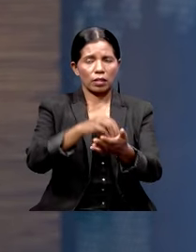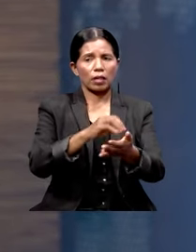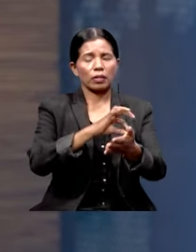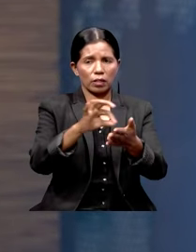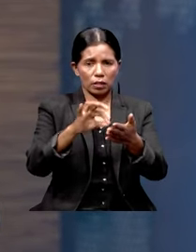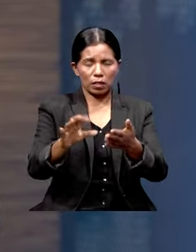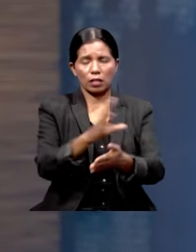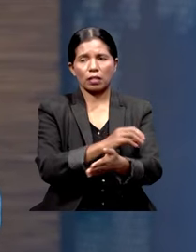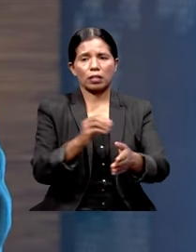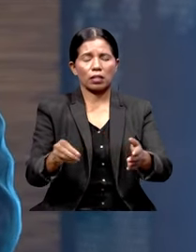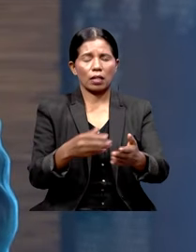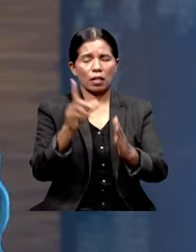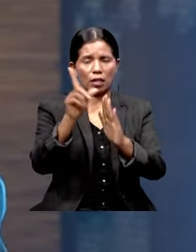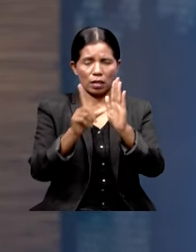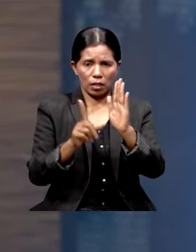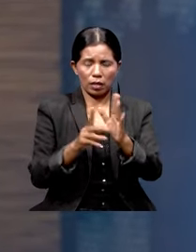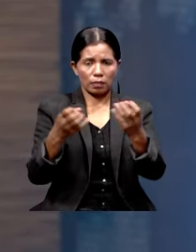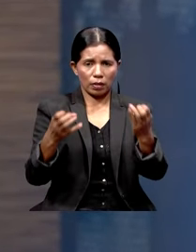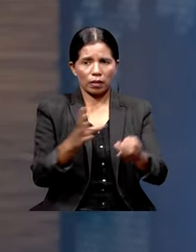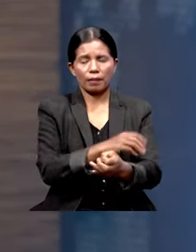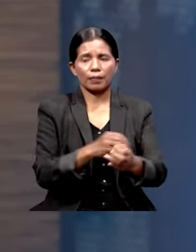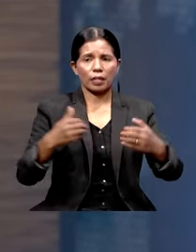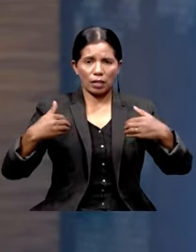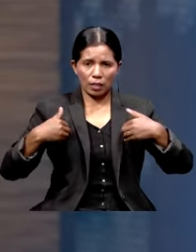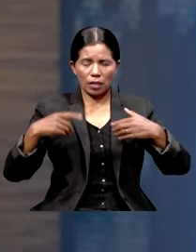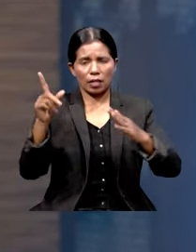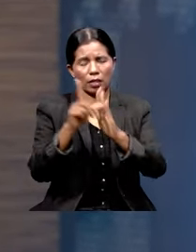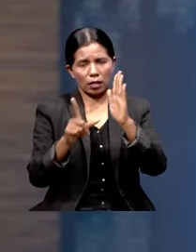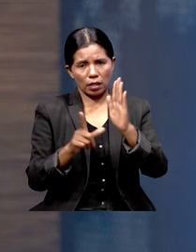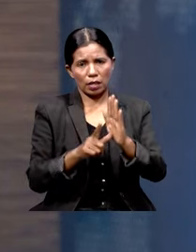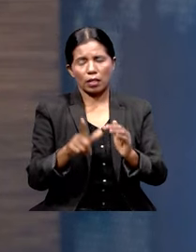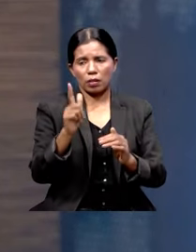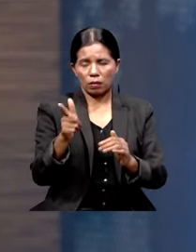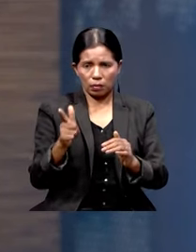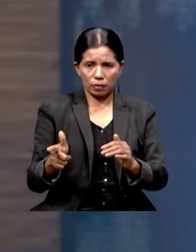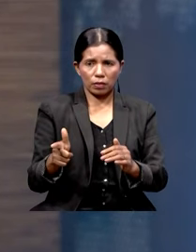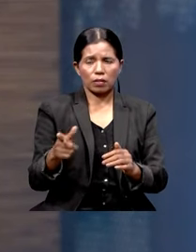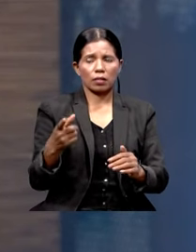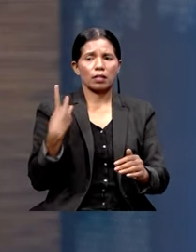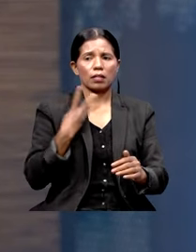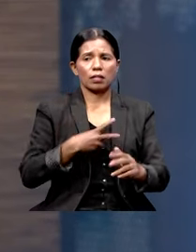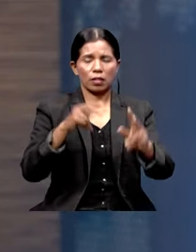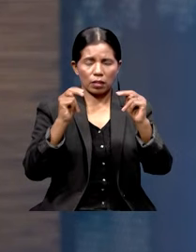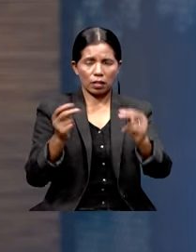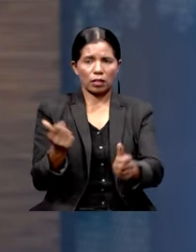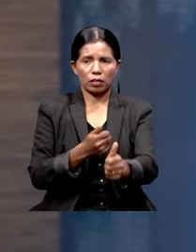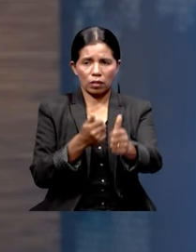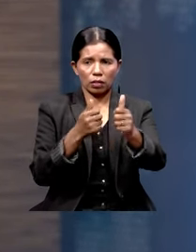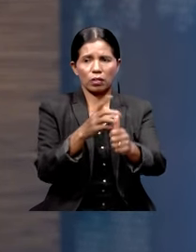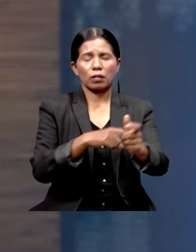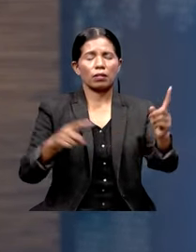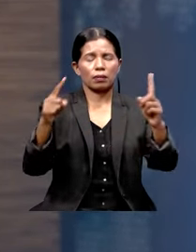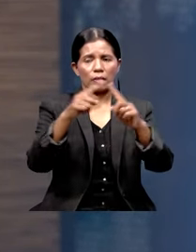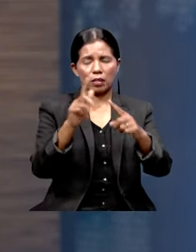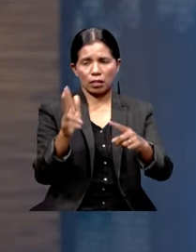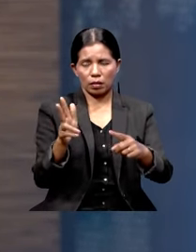legislação lubukida o mínimo se a legislação rua nulu nebe ma tem que cumpri até dia 31